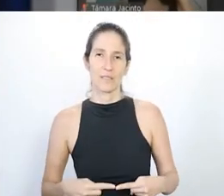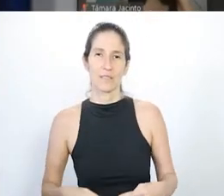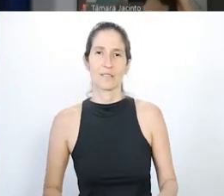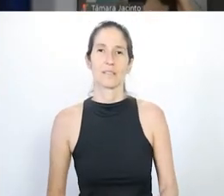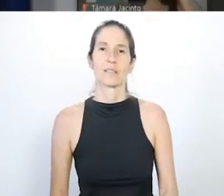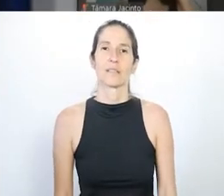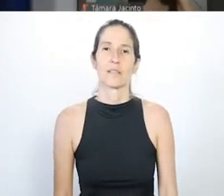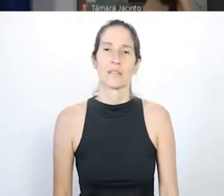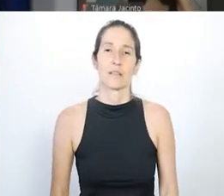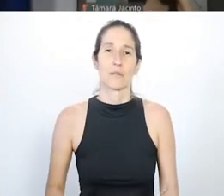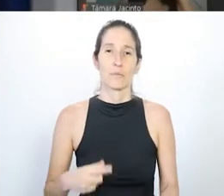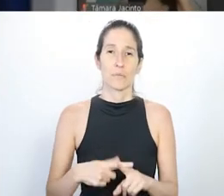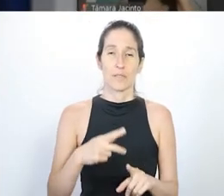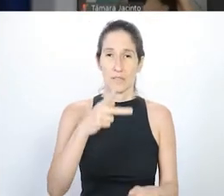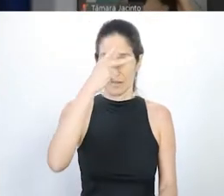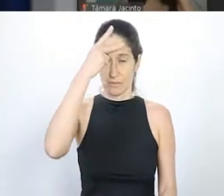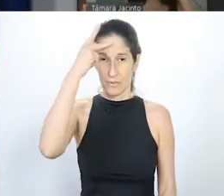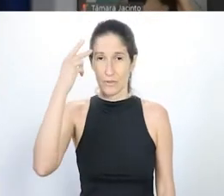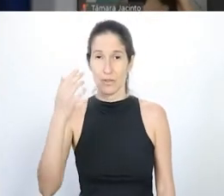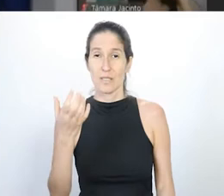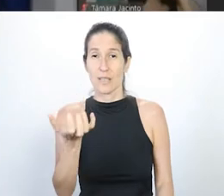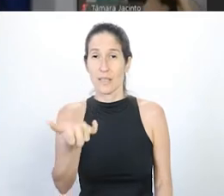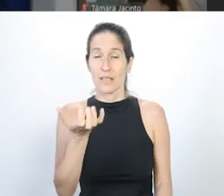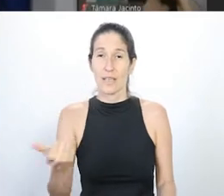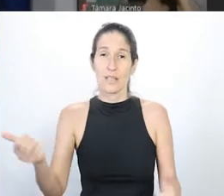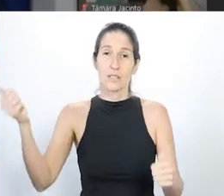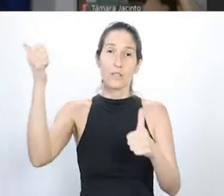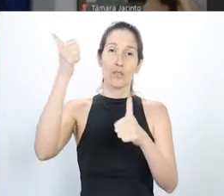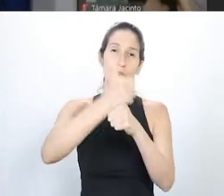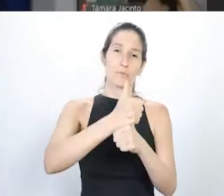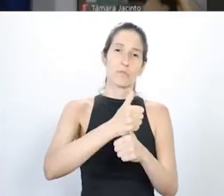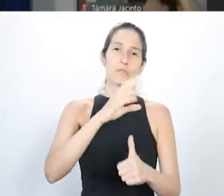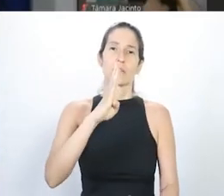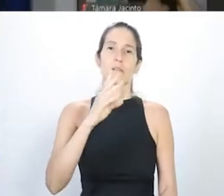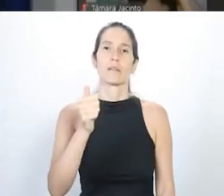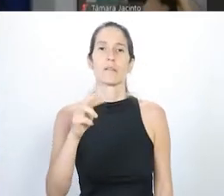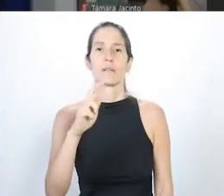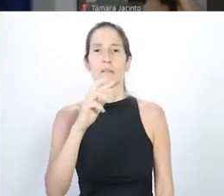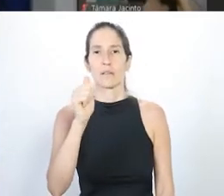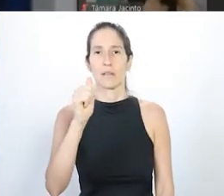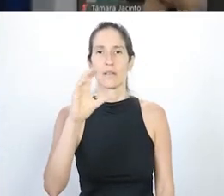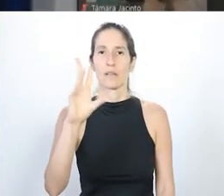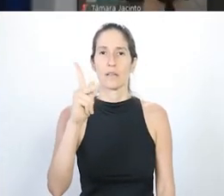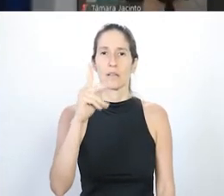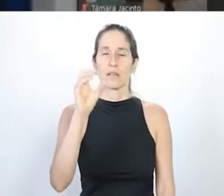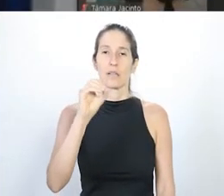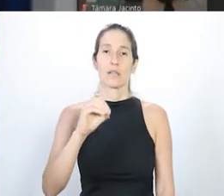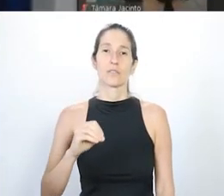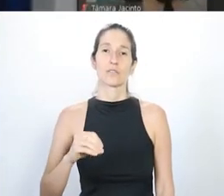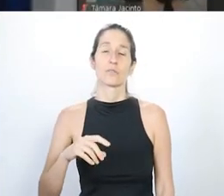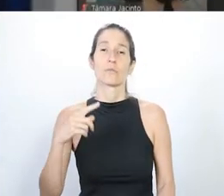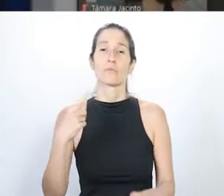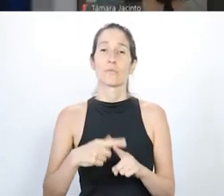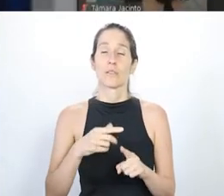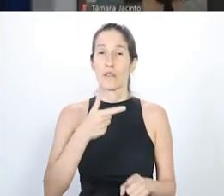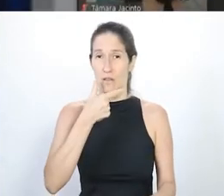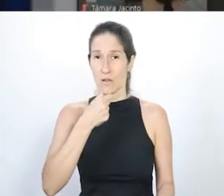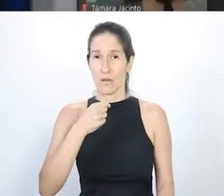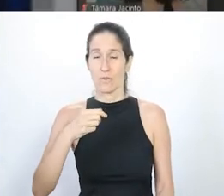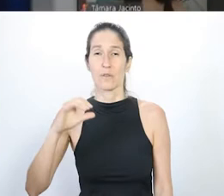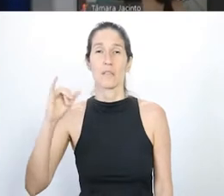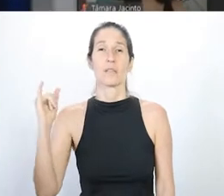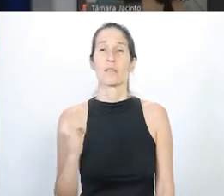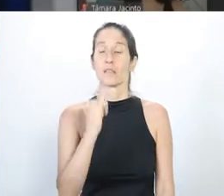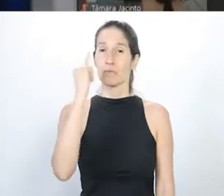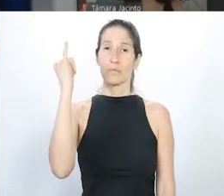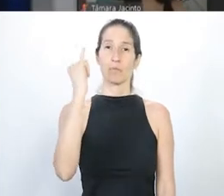né? Eles fazem a memória, eles fazem da memória do seu pai, eles almejam ocupar aquele espaço de